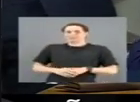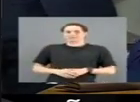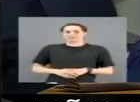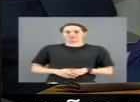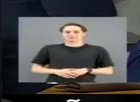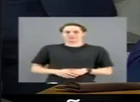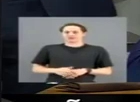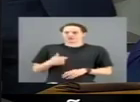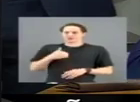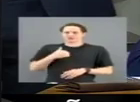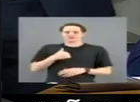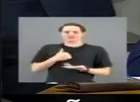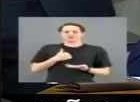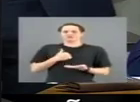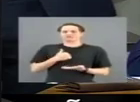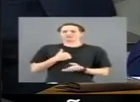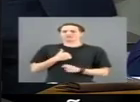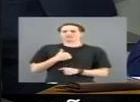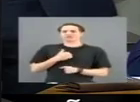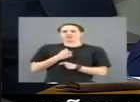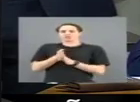não vou ser absolutamente aqui